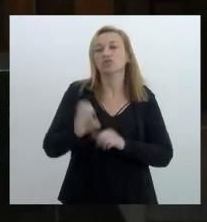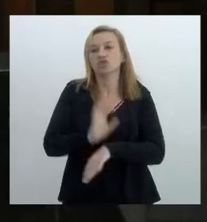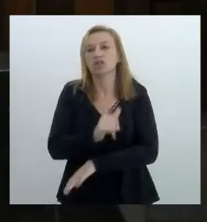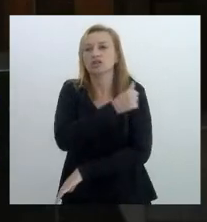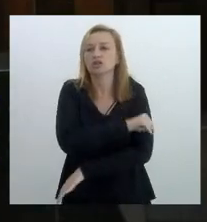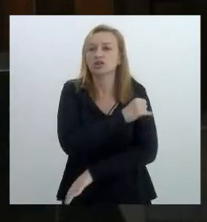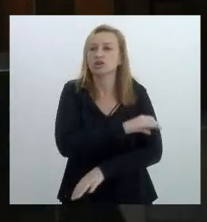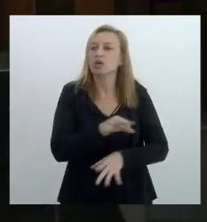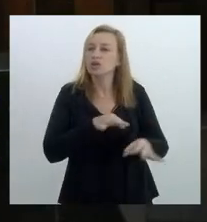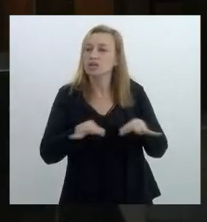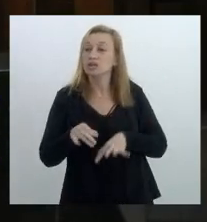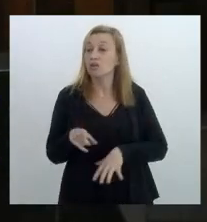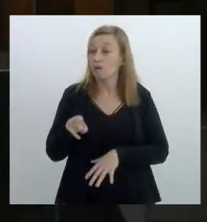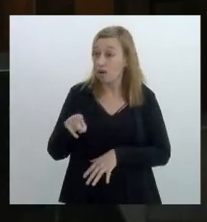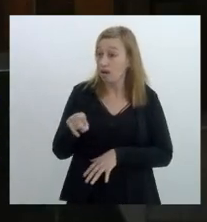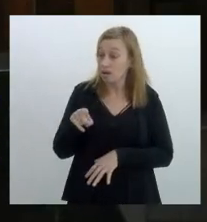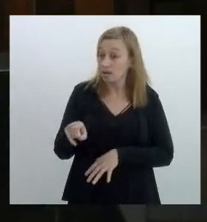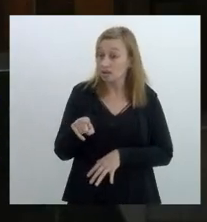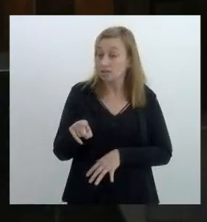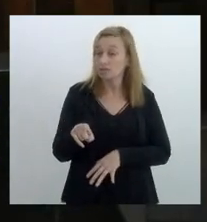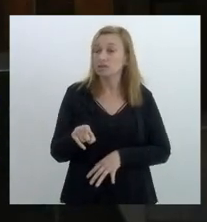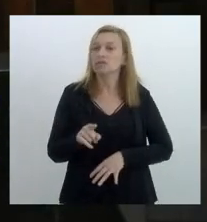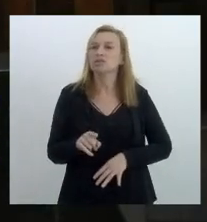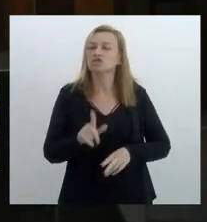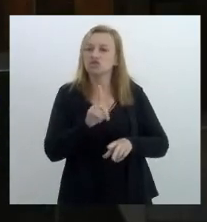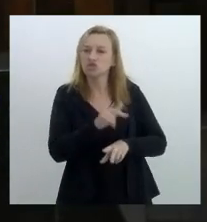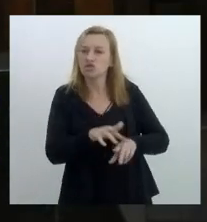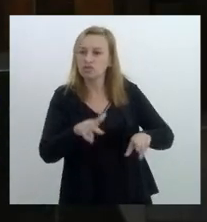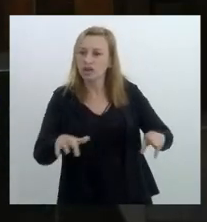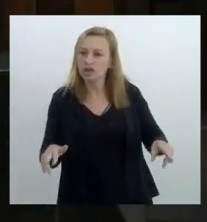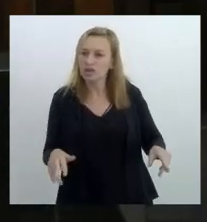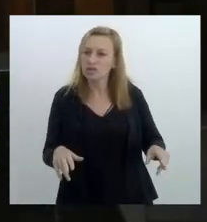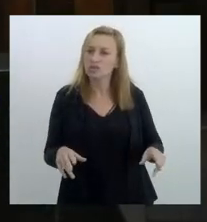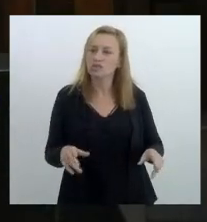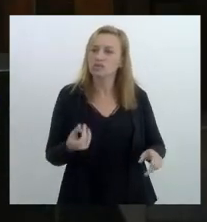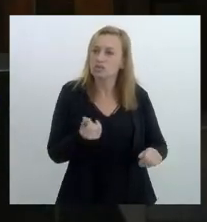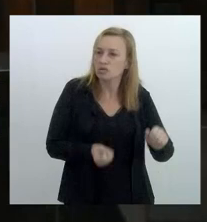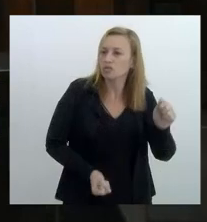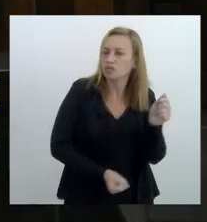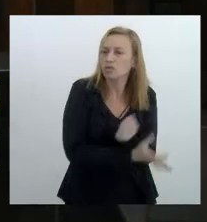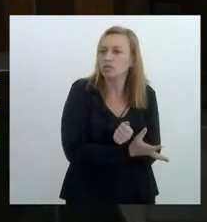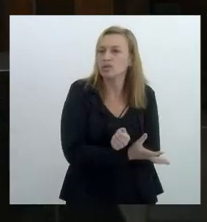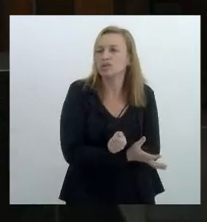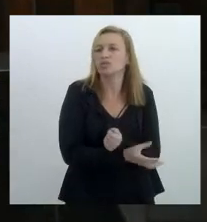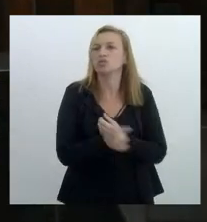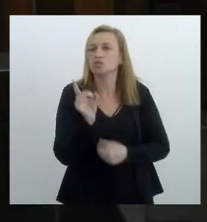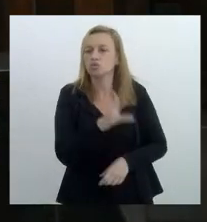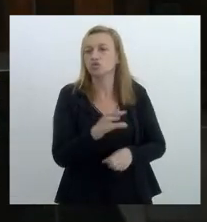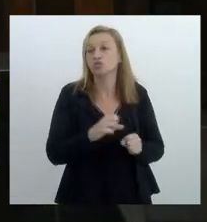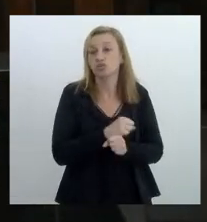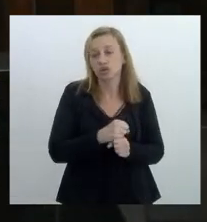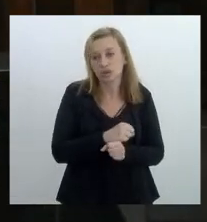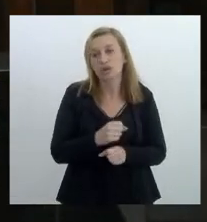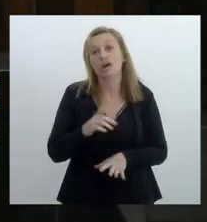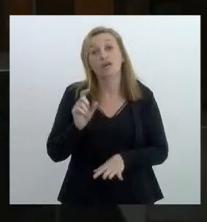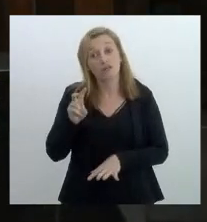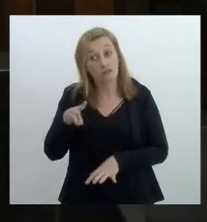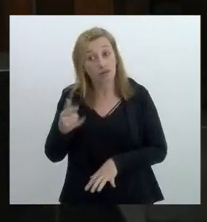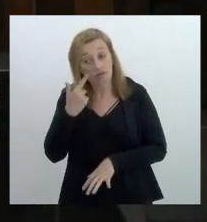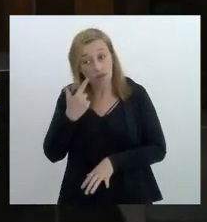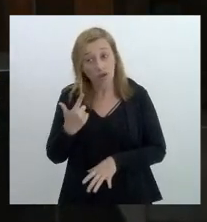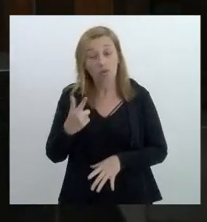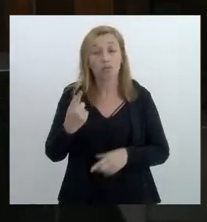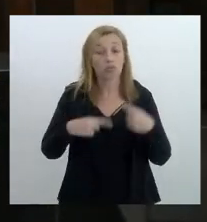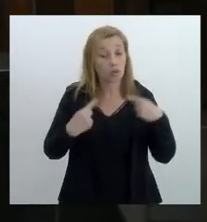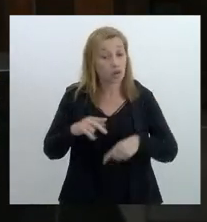Organizações sociais essas que protagonizaram diversos escândalos de corrupção nos últimos anos. Isso vai requerer uma política de